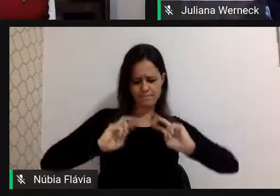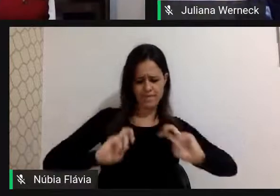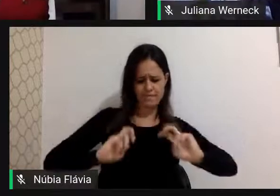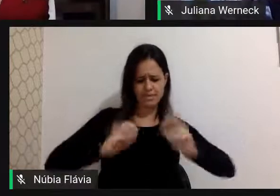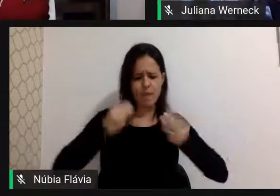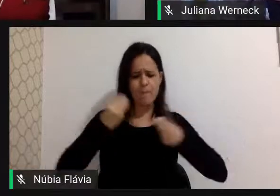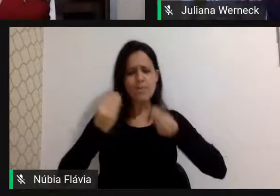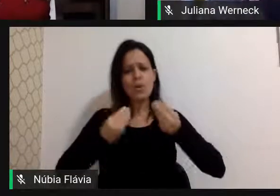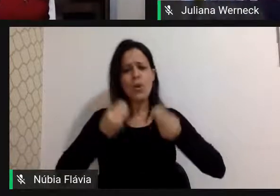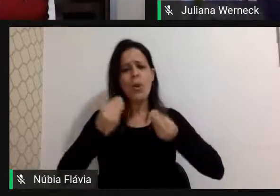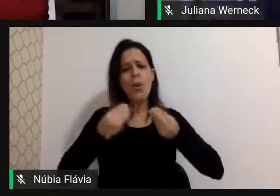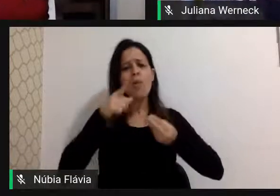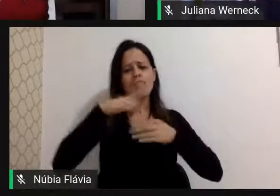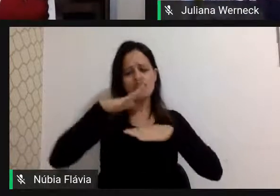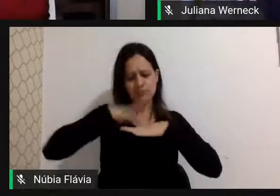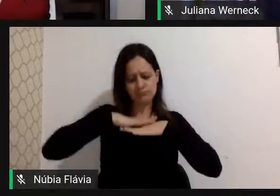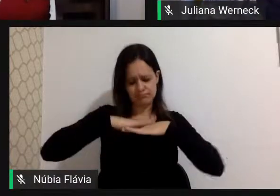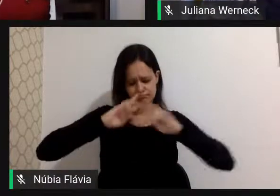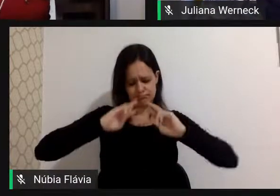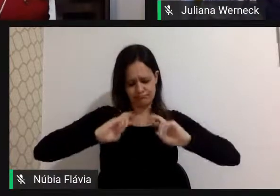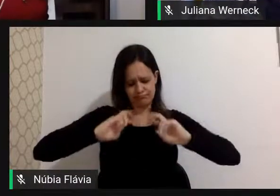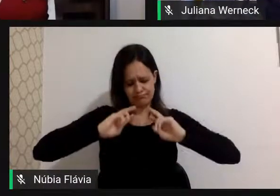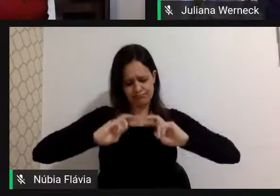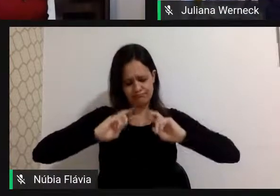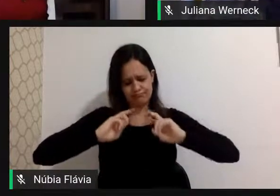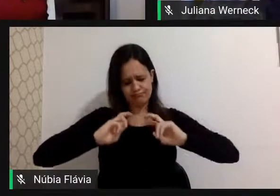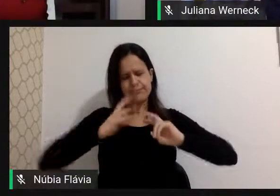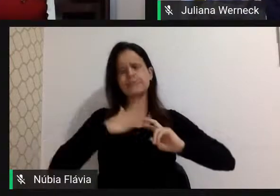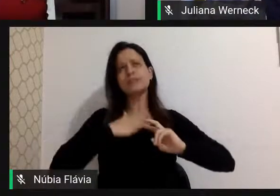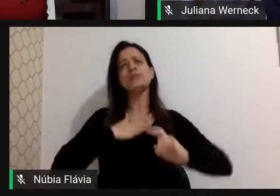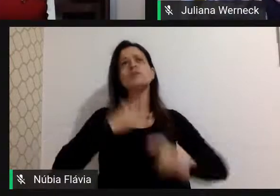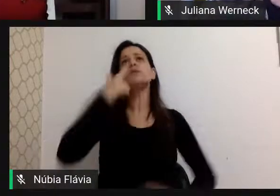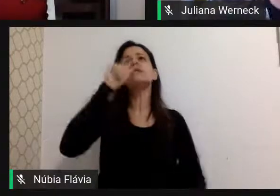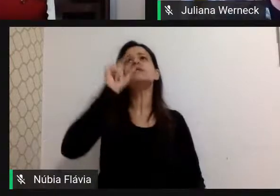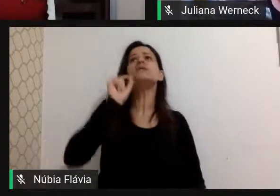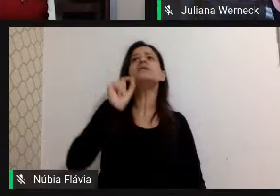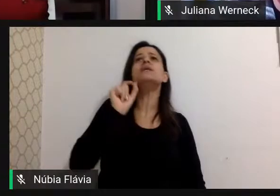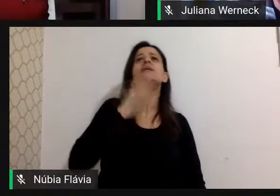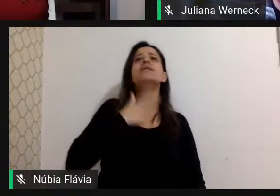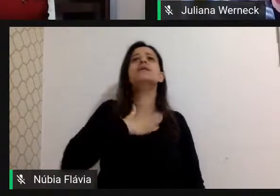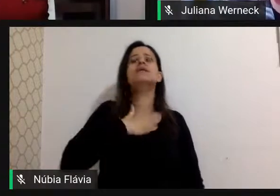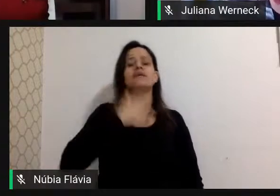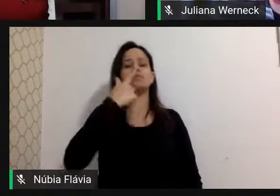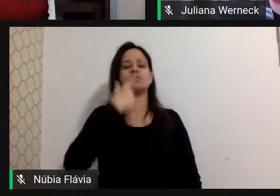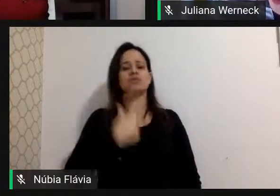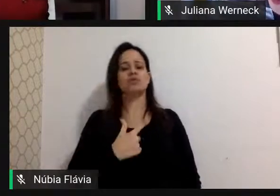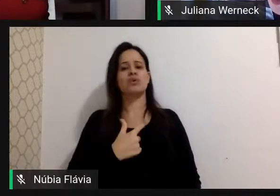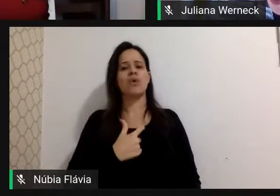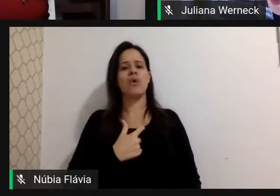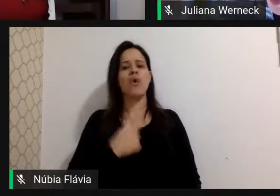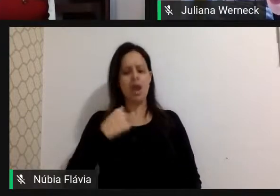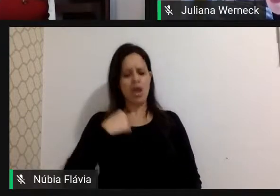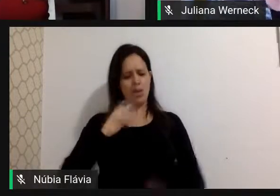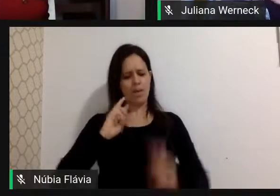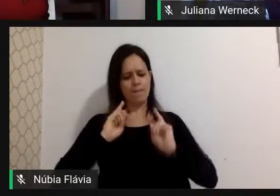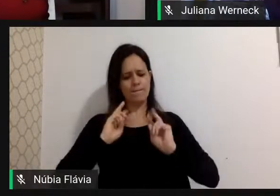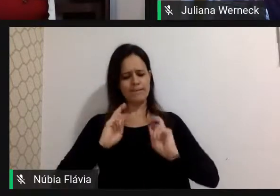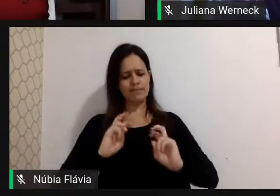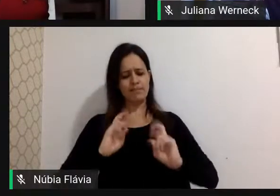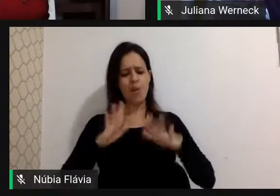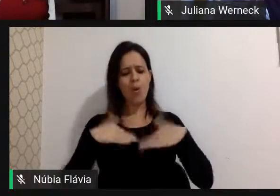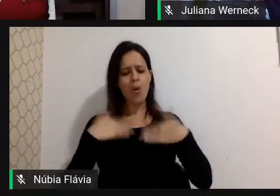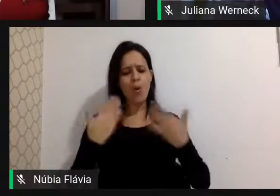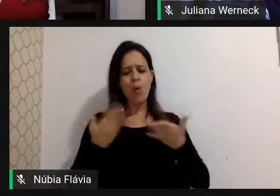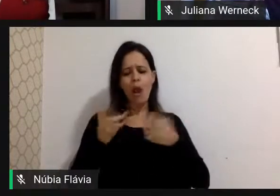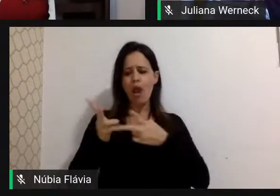você age e, principalmente, eu acho que a questão fundamental do autoconhecimento é perceber qual a visão que